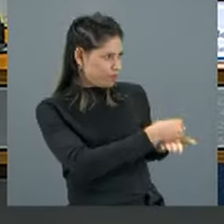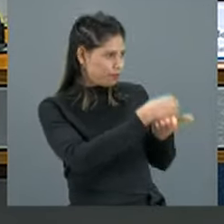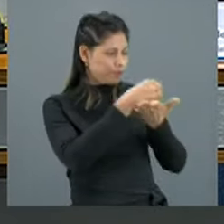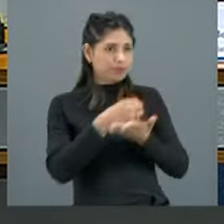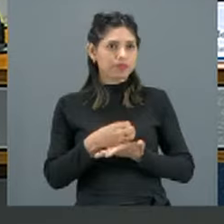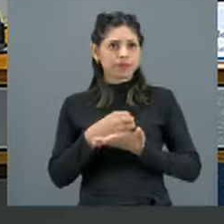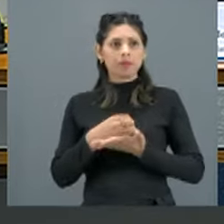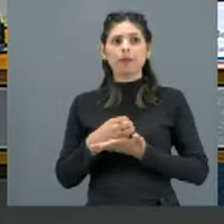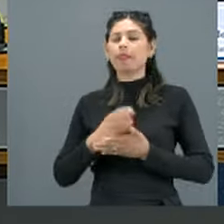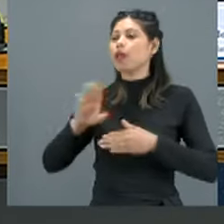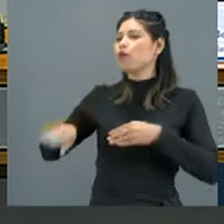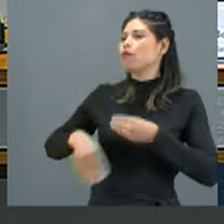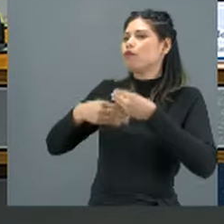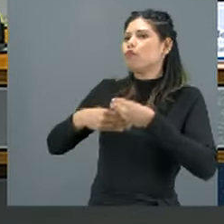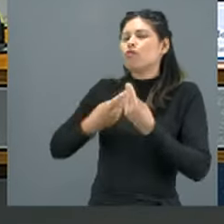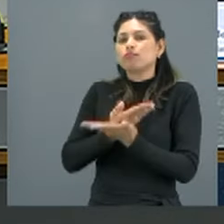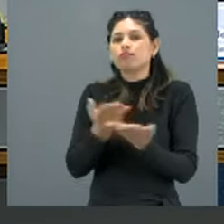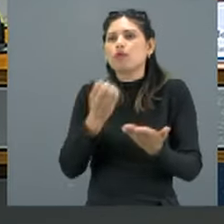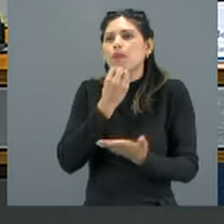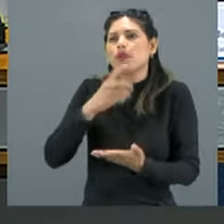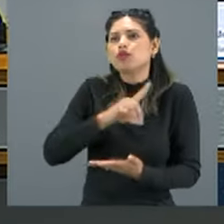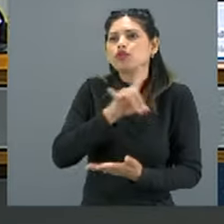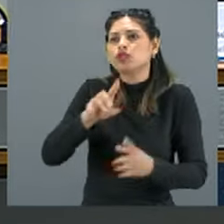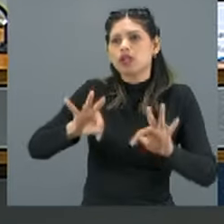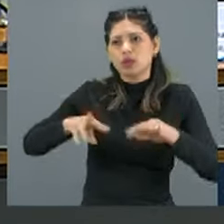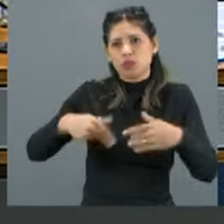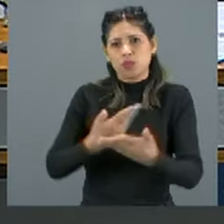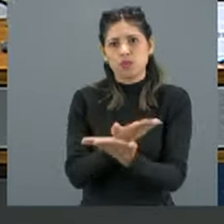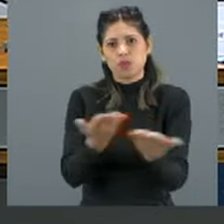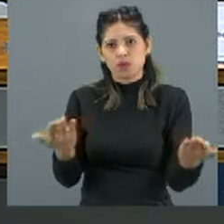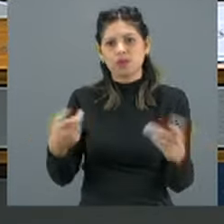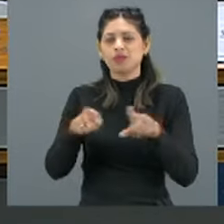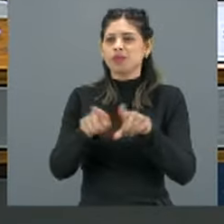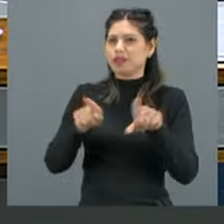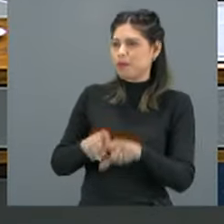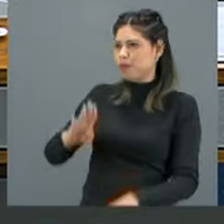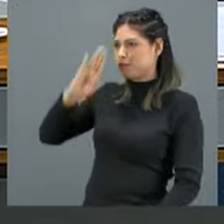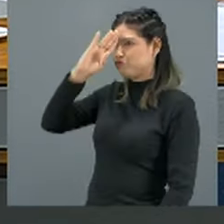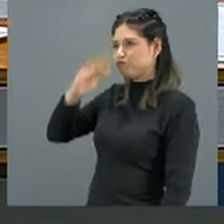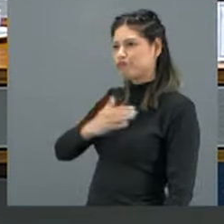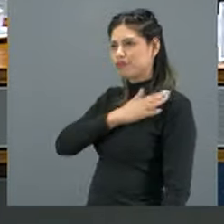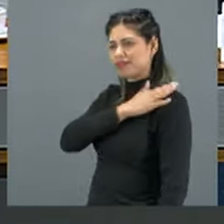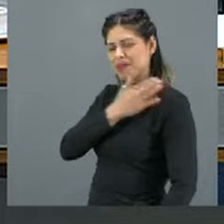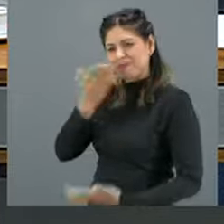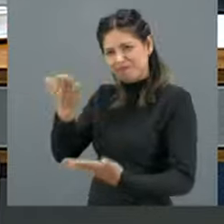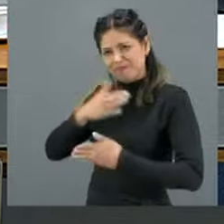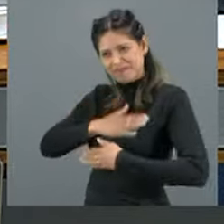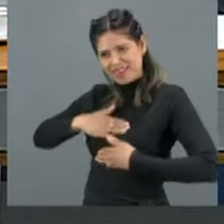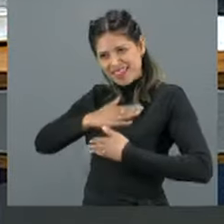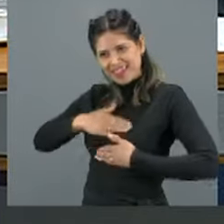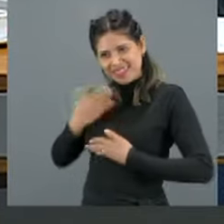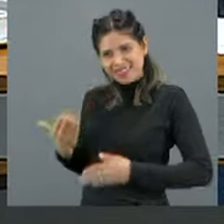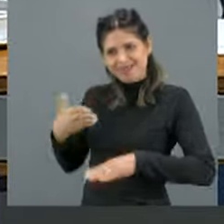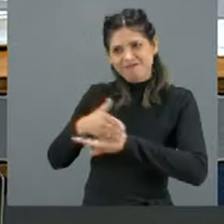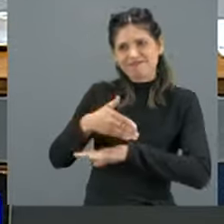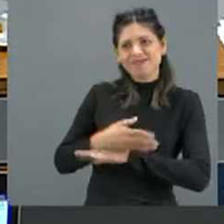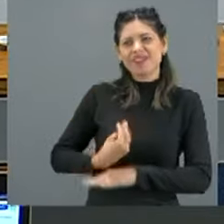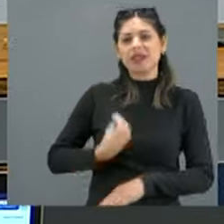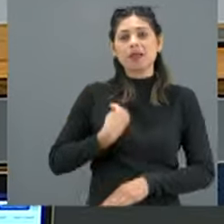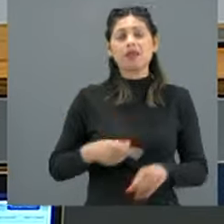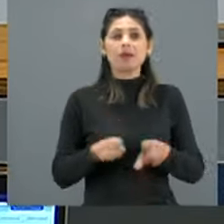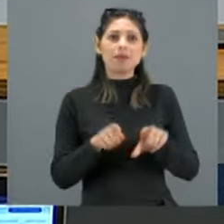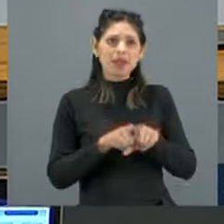só cumprimentar a todos, bom dia a todos. General Mourão, que nos prestigia, é um prazer muito grande tê-lo aqui. Quero agradecer ao senador